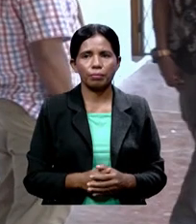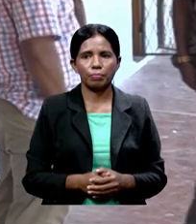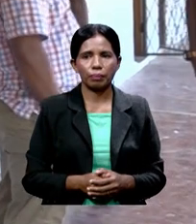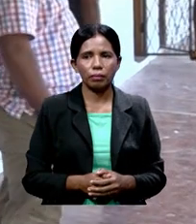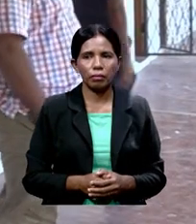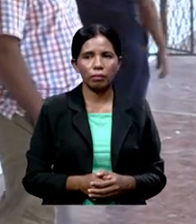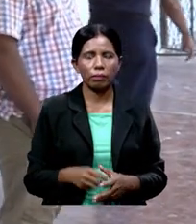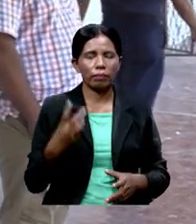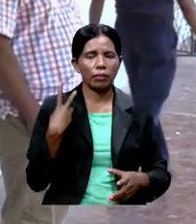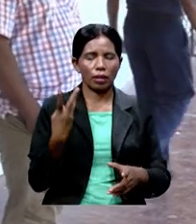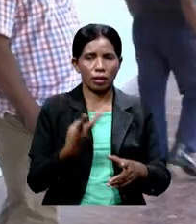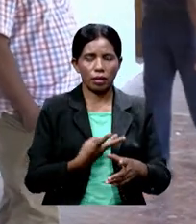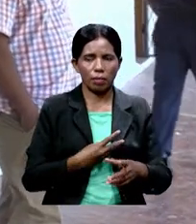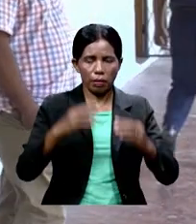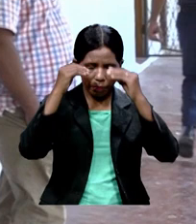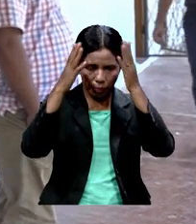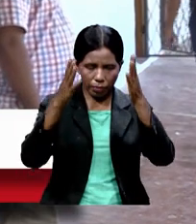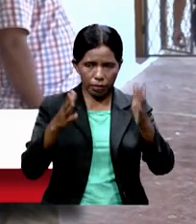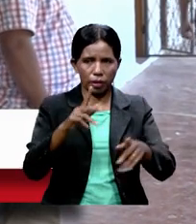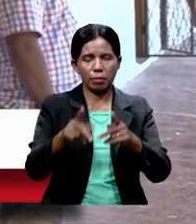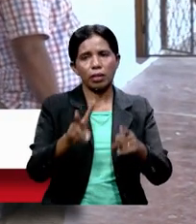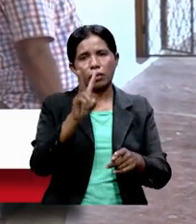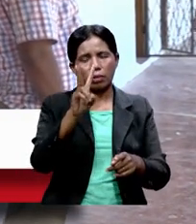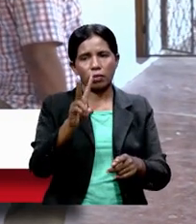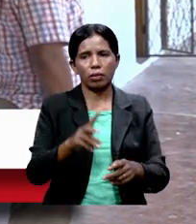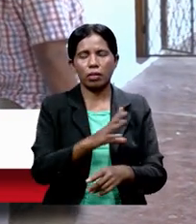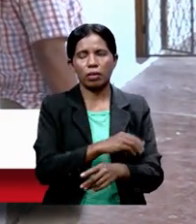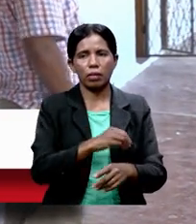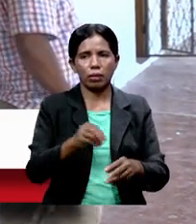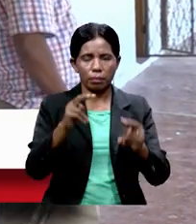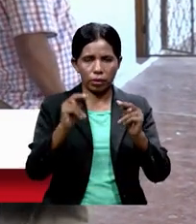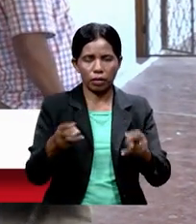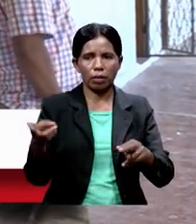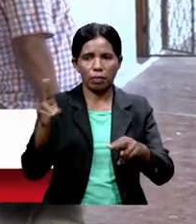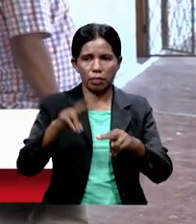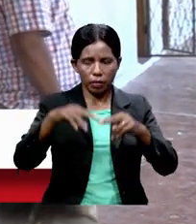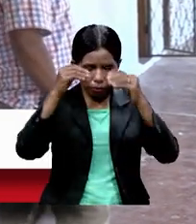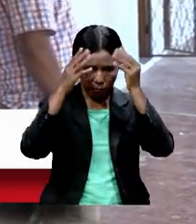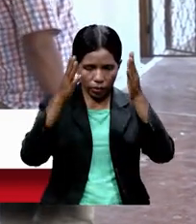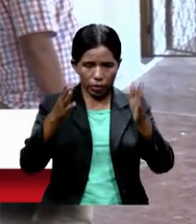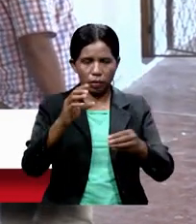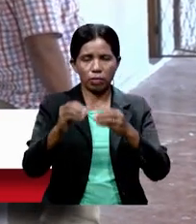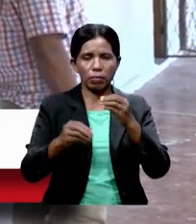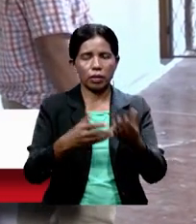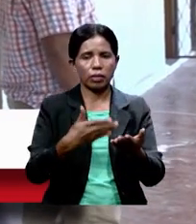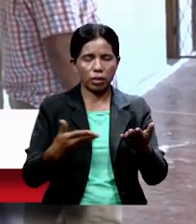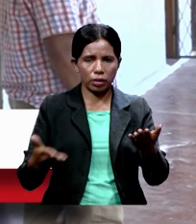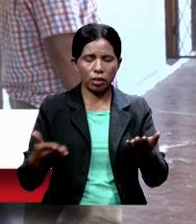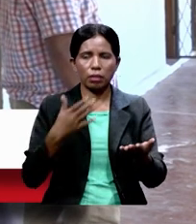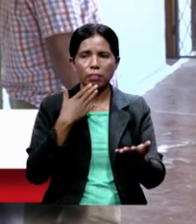ba produtivo menos liu. Ia emana em dua det, não precisa atualmente a professor ba matéria produtiva